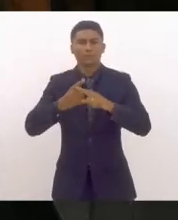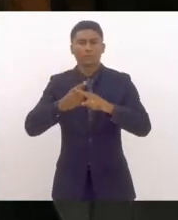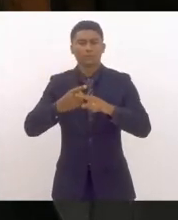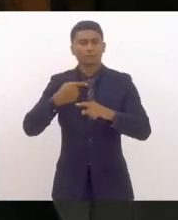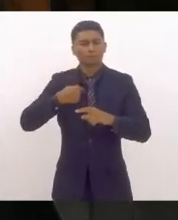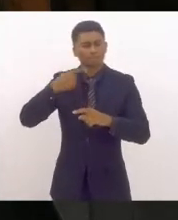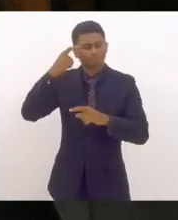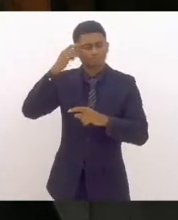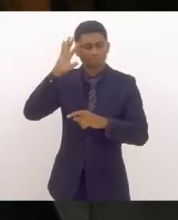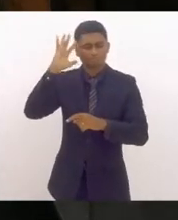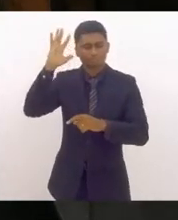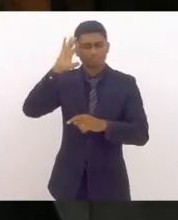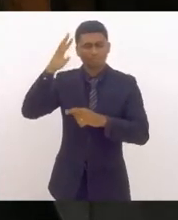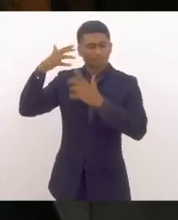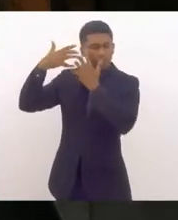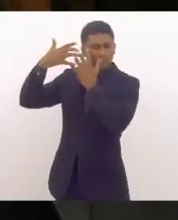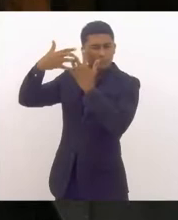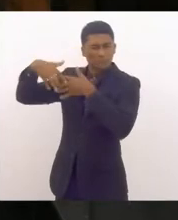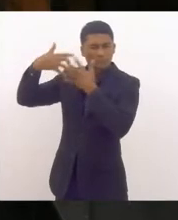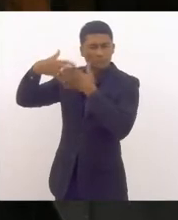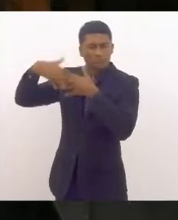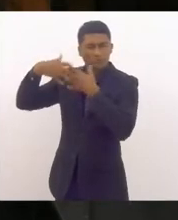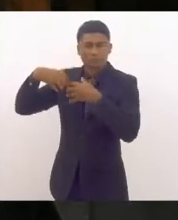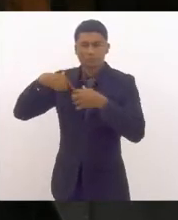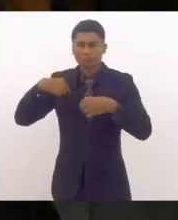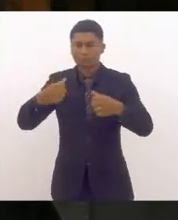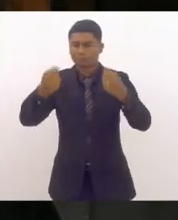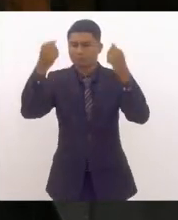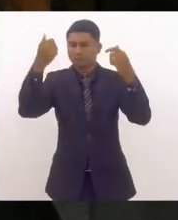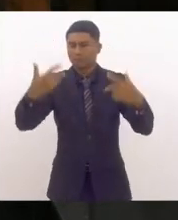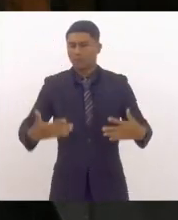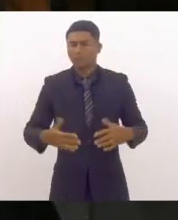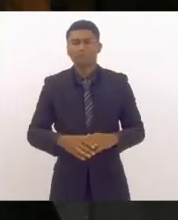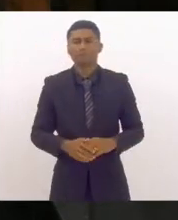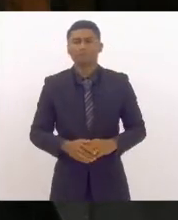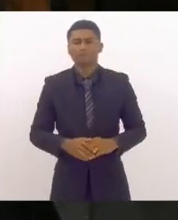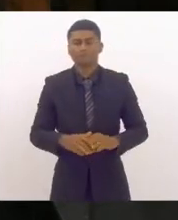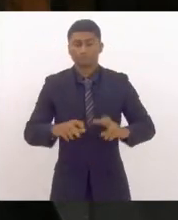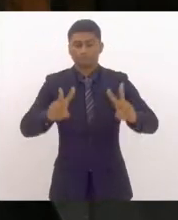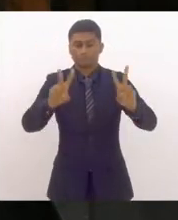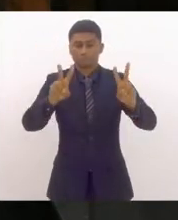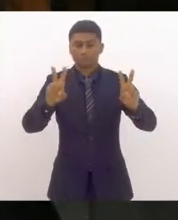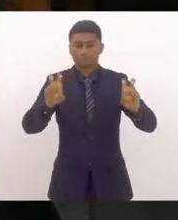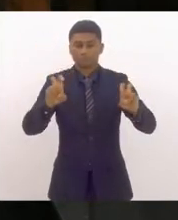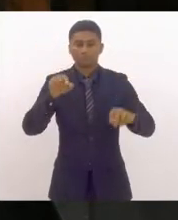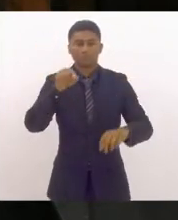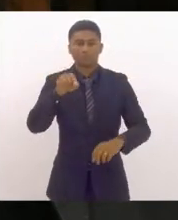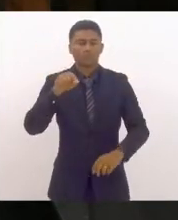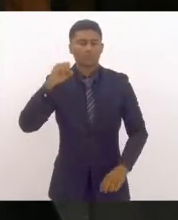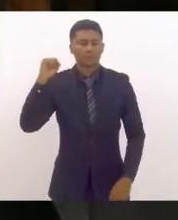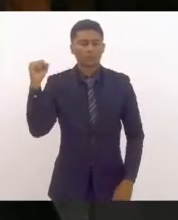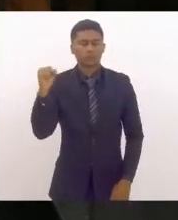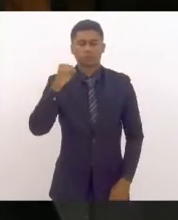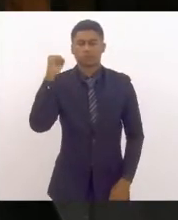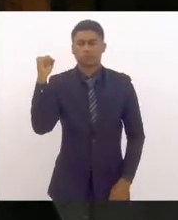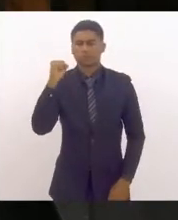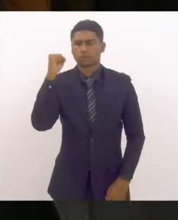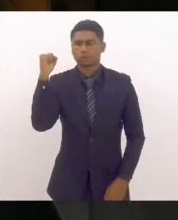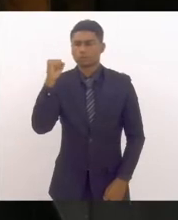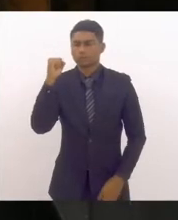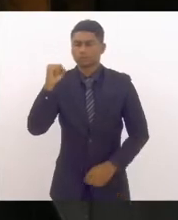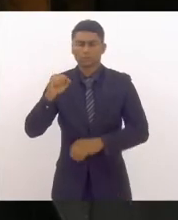reflexão sobre um tema O que acha que eu mais grave chá